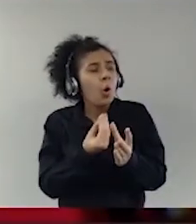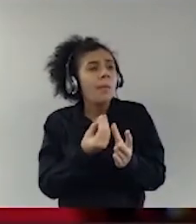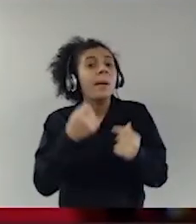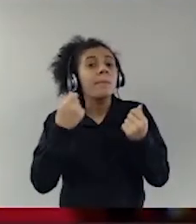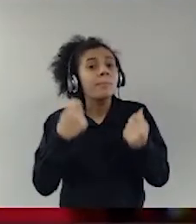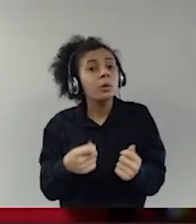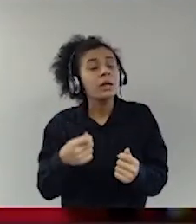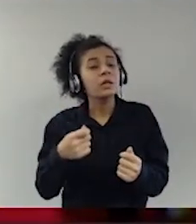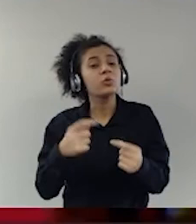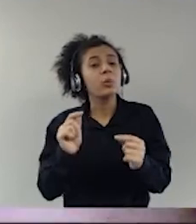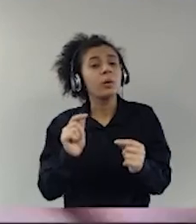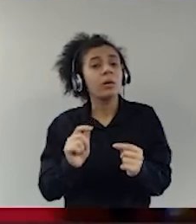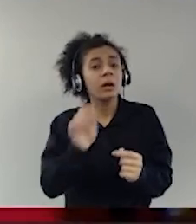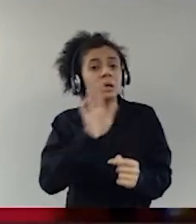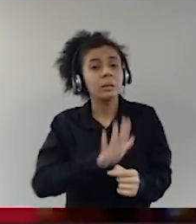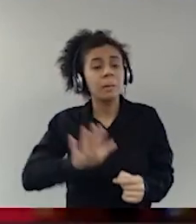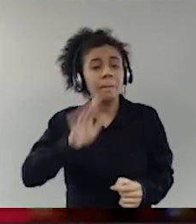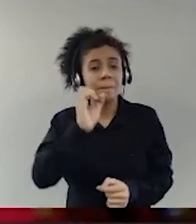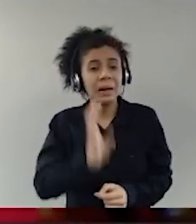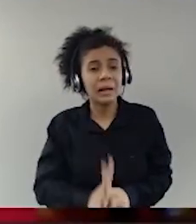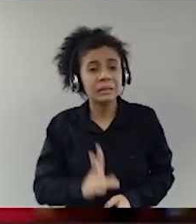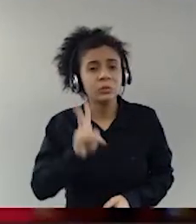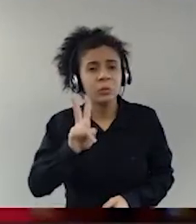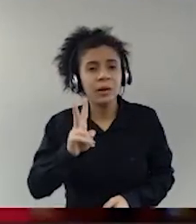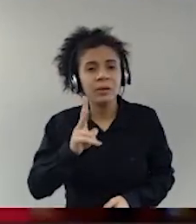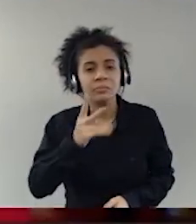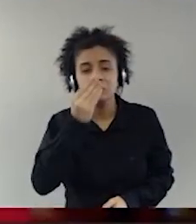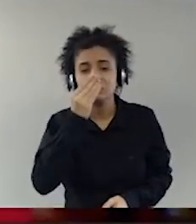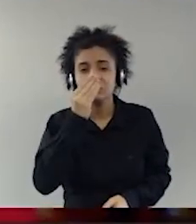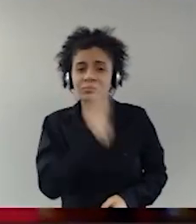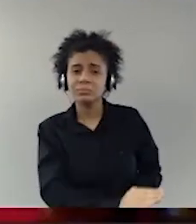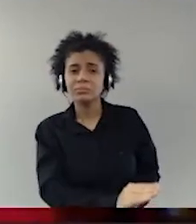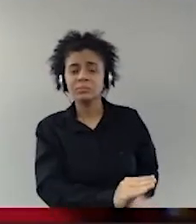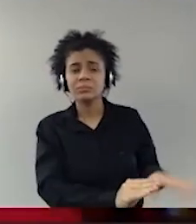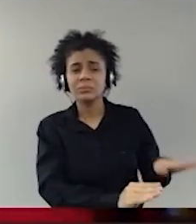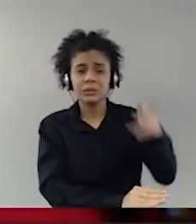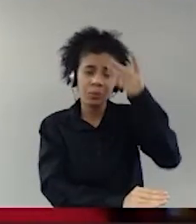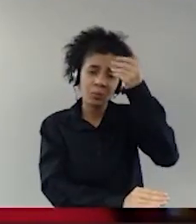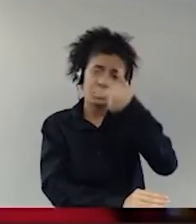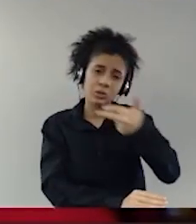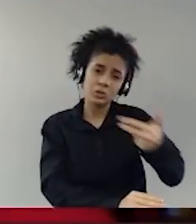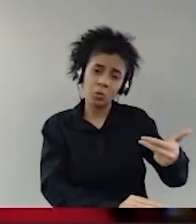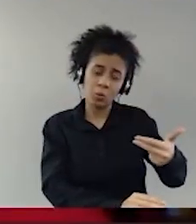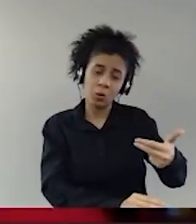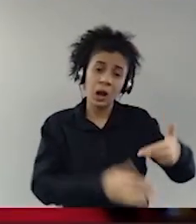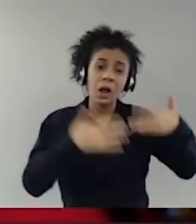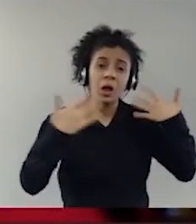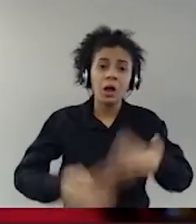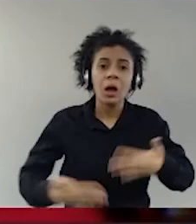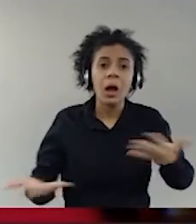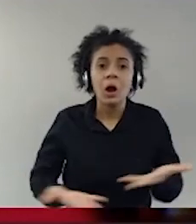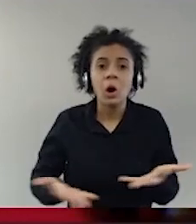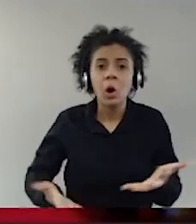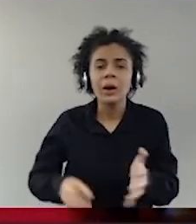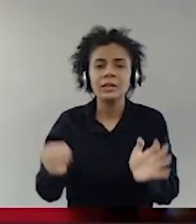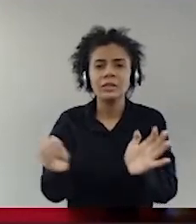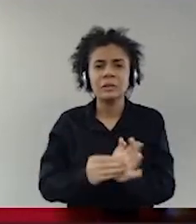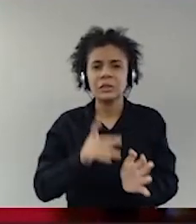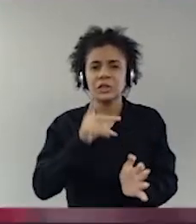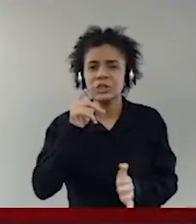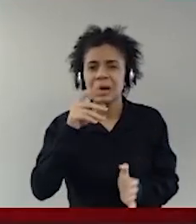brasileiro faz, historicamente, ele vulnera. A crise sanitária, ela não